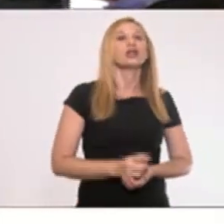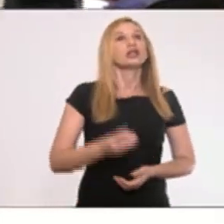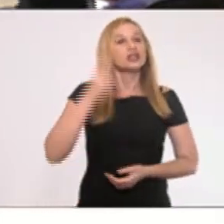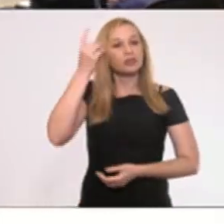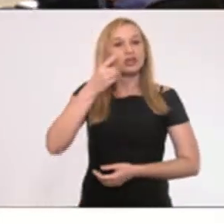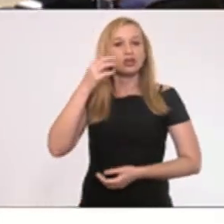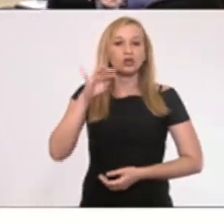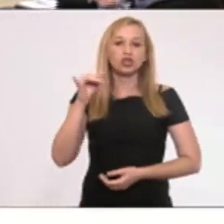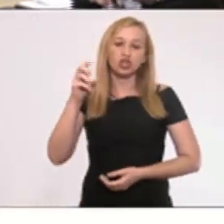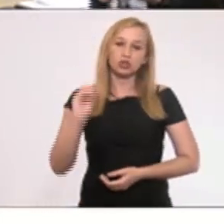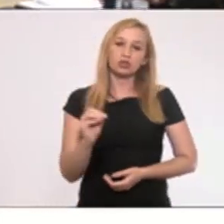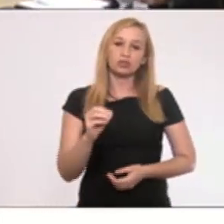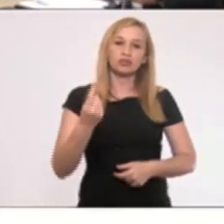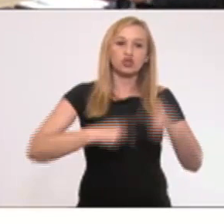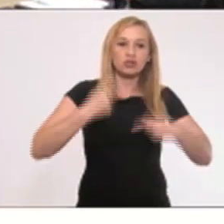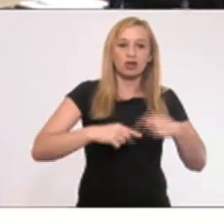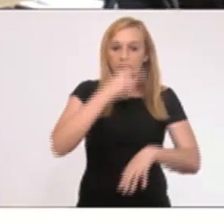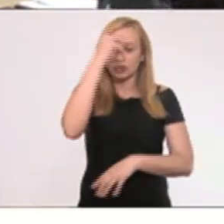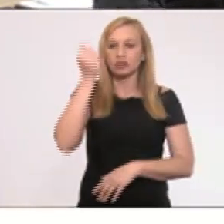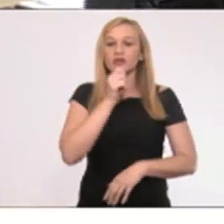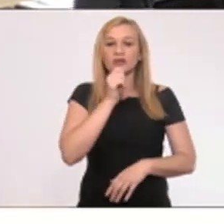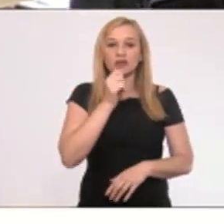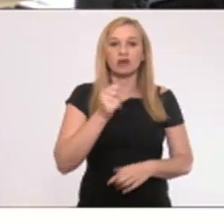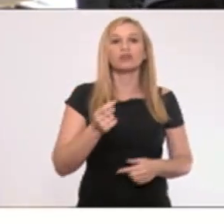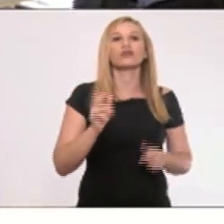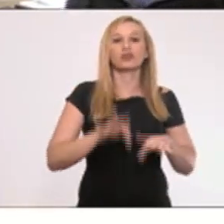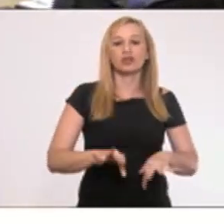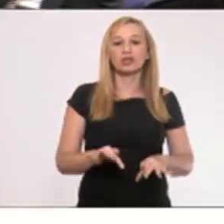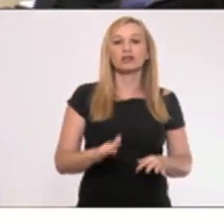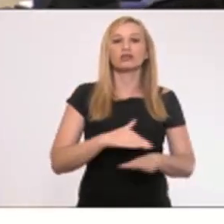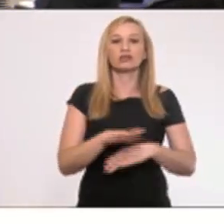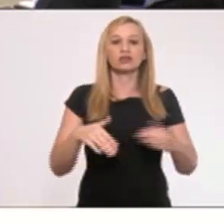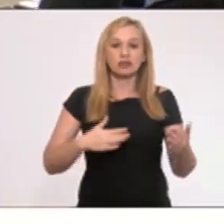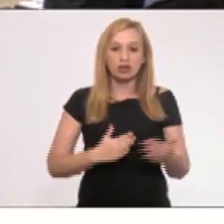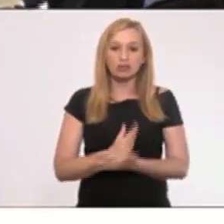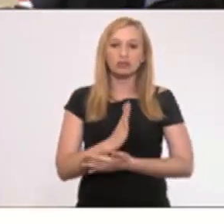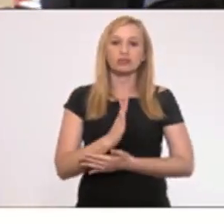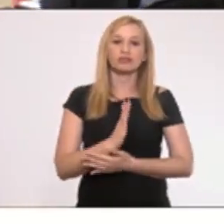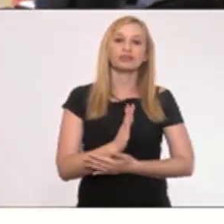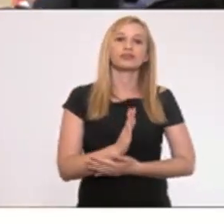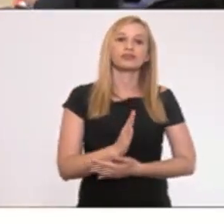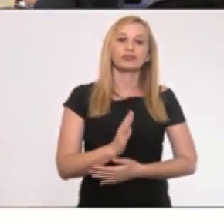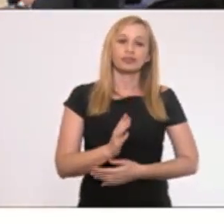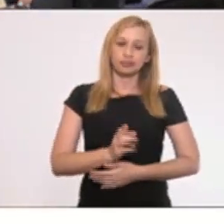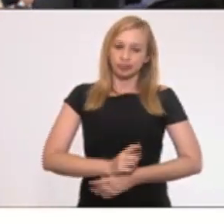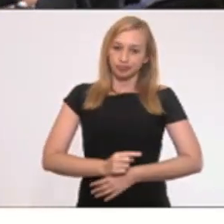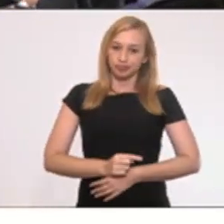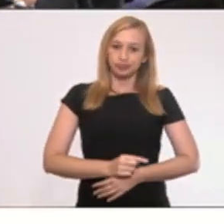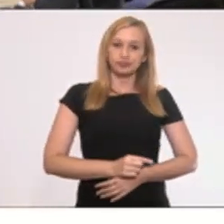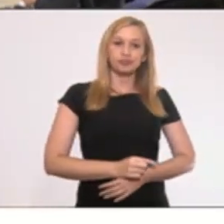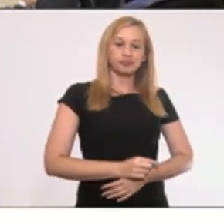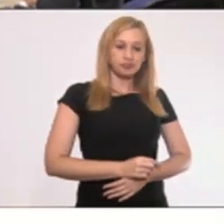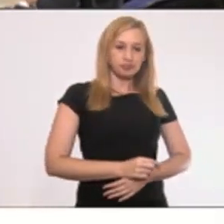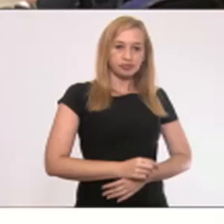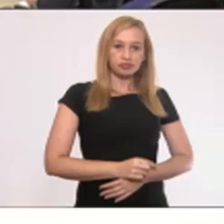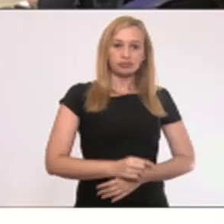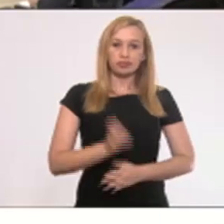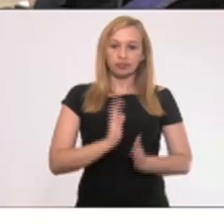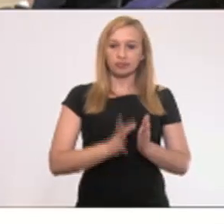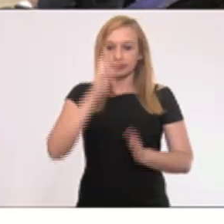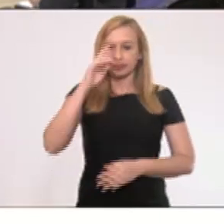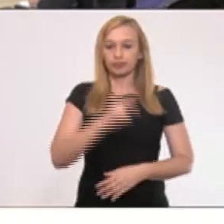Rodrigo Bacelar. Em discussão, não havendo que queira discutir, encerrada a discussão, em votação. Senhores que aprovam, nesse como estão, aprovado, vai a promulgação. Pela ordem, senhor